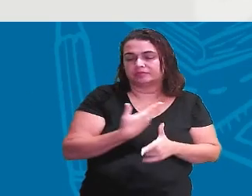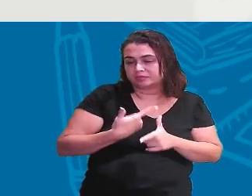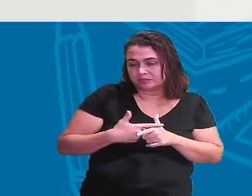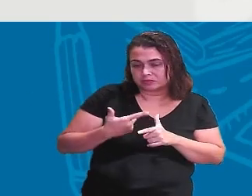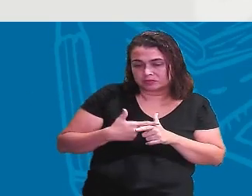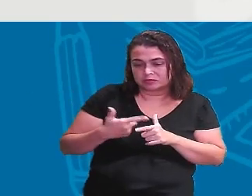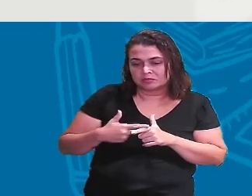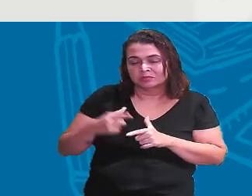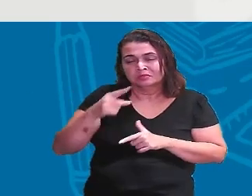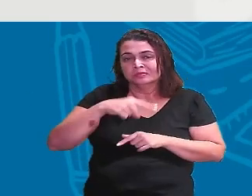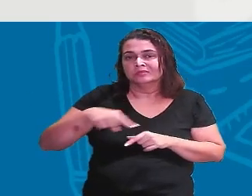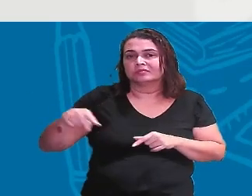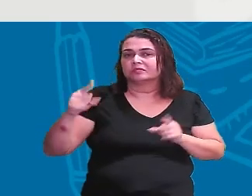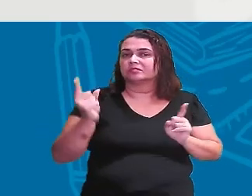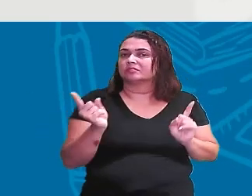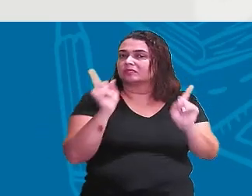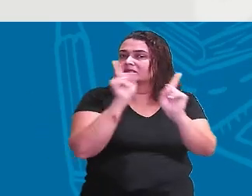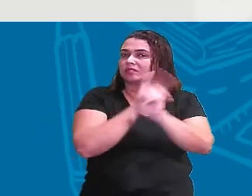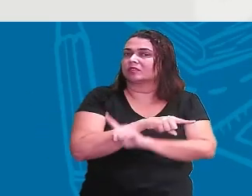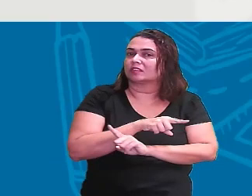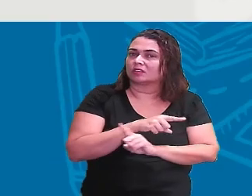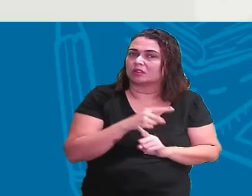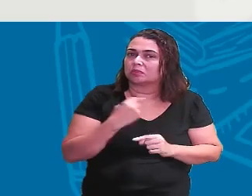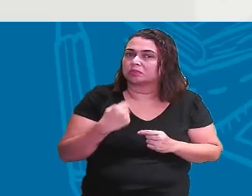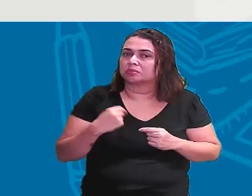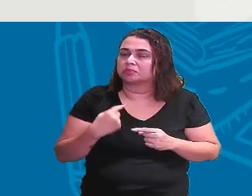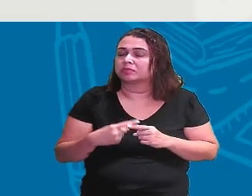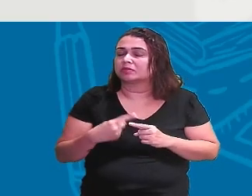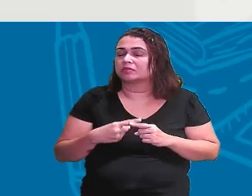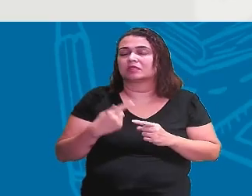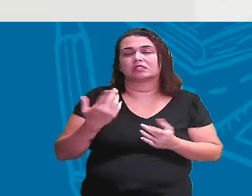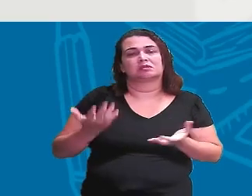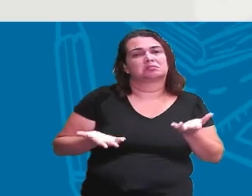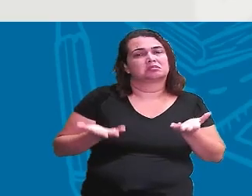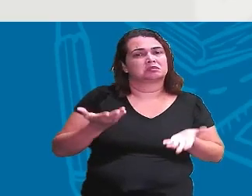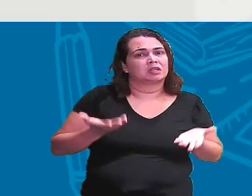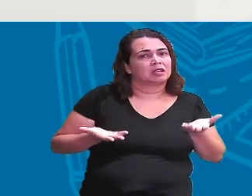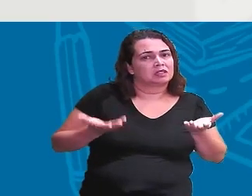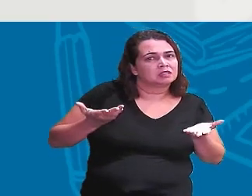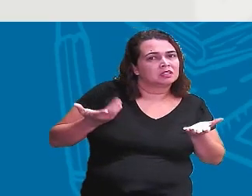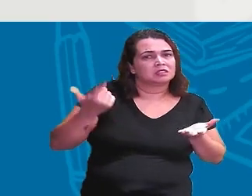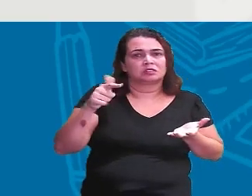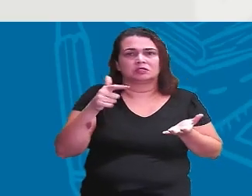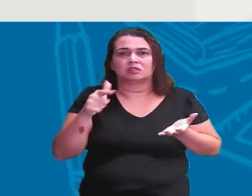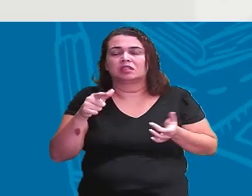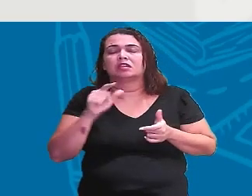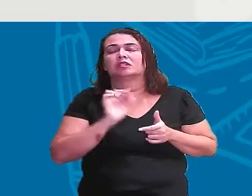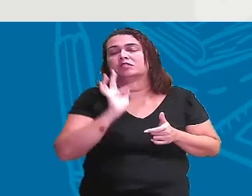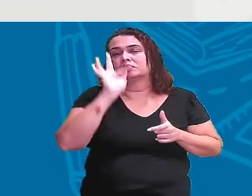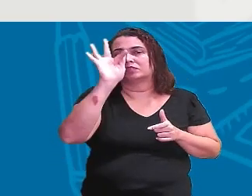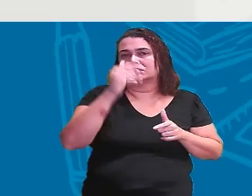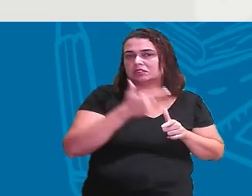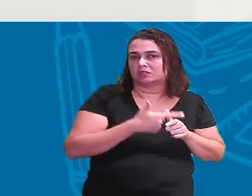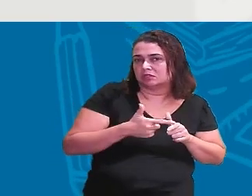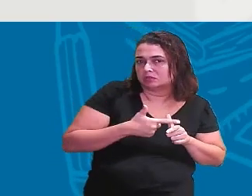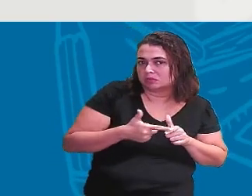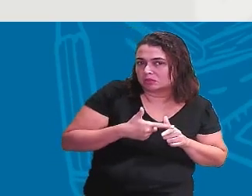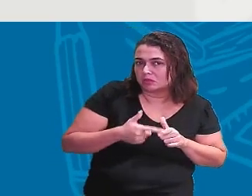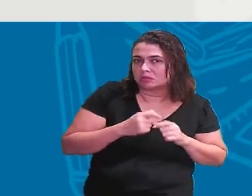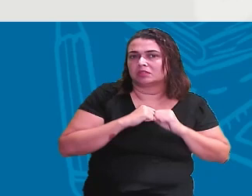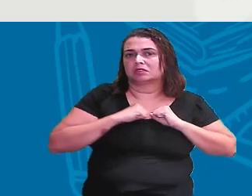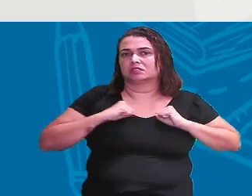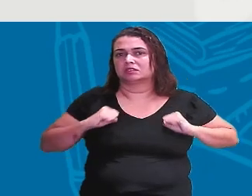esse balanceamento da nossa alimentação, o que vai acontecer, né, é que a gente vai ter problemas com o nosso